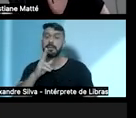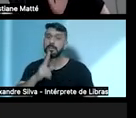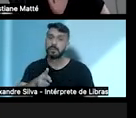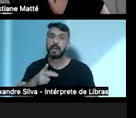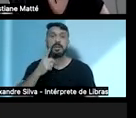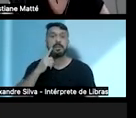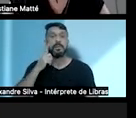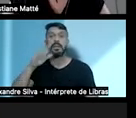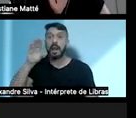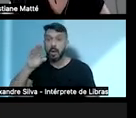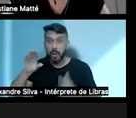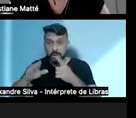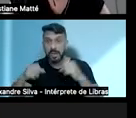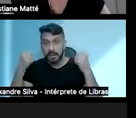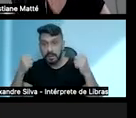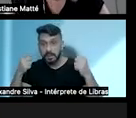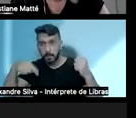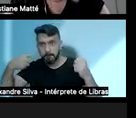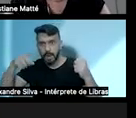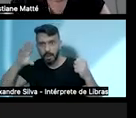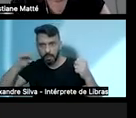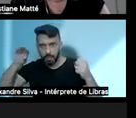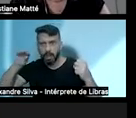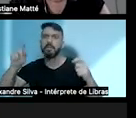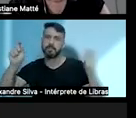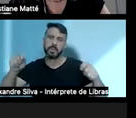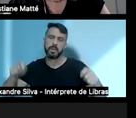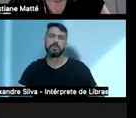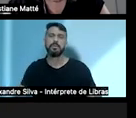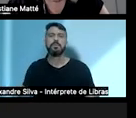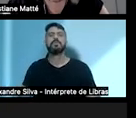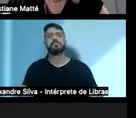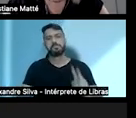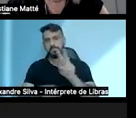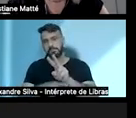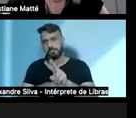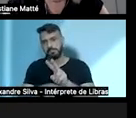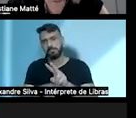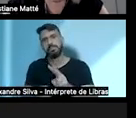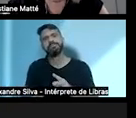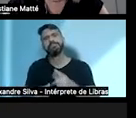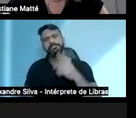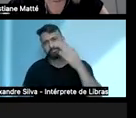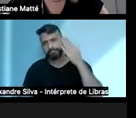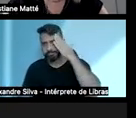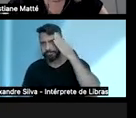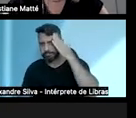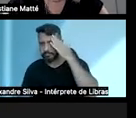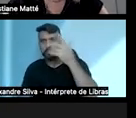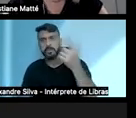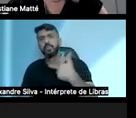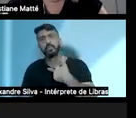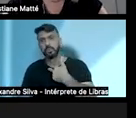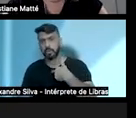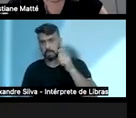está realizando. Supervisão sempre seria o ideal, né? A gente sabe que muitas gestantes, infelizmente, não têm nem condições